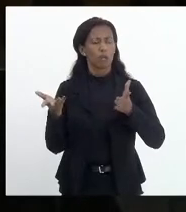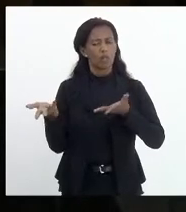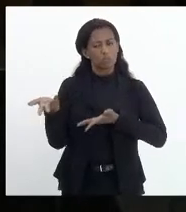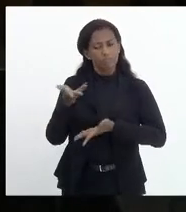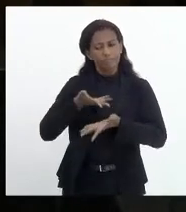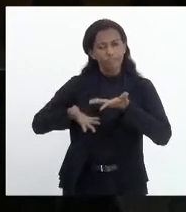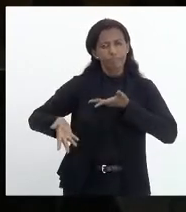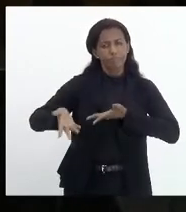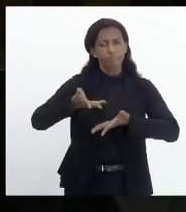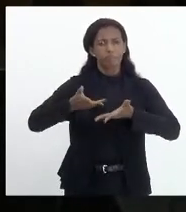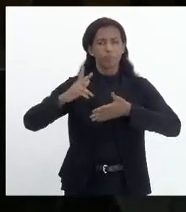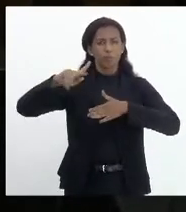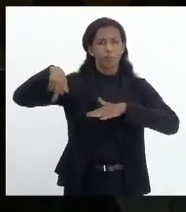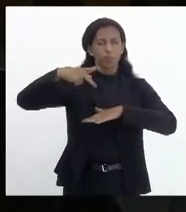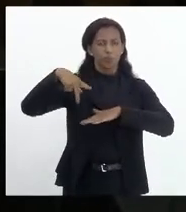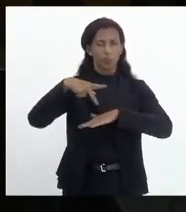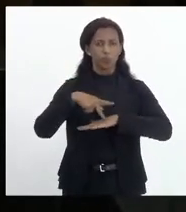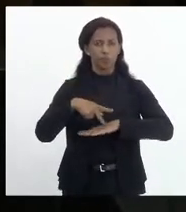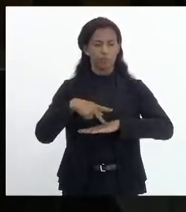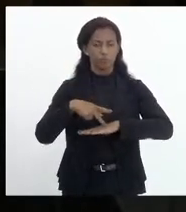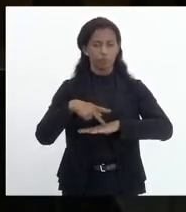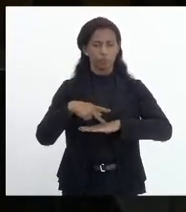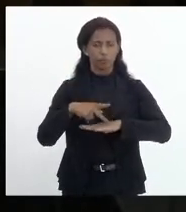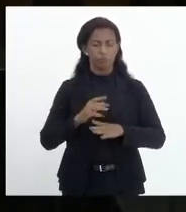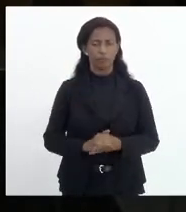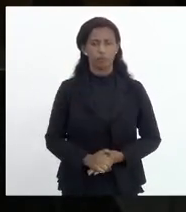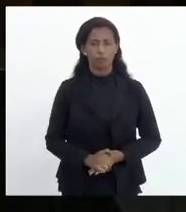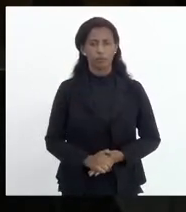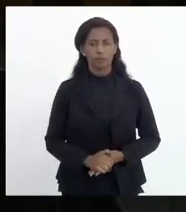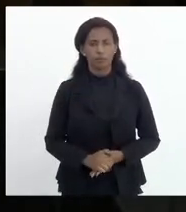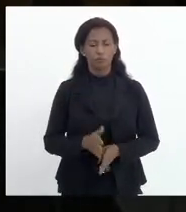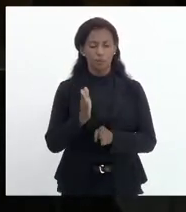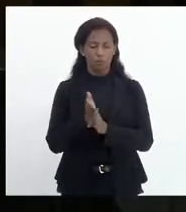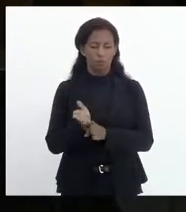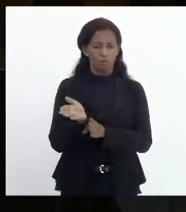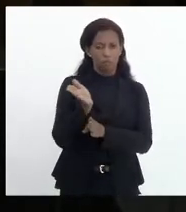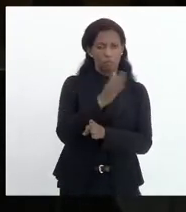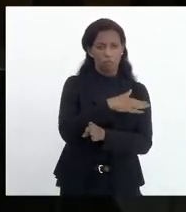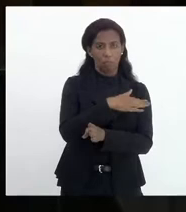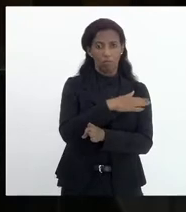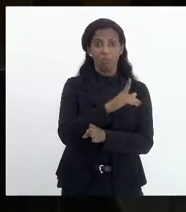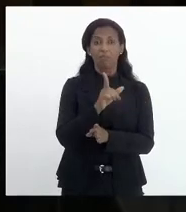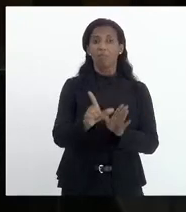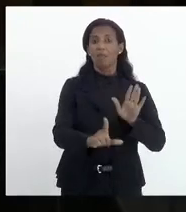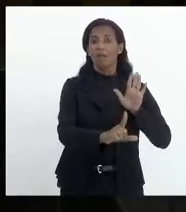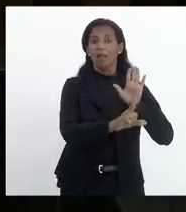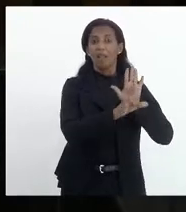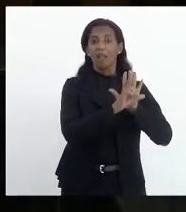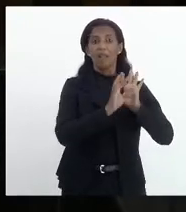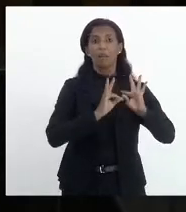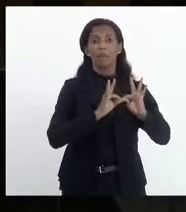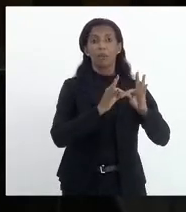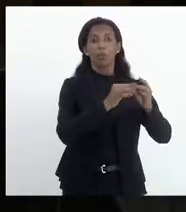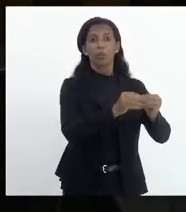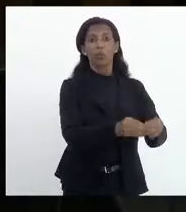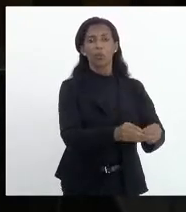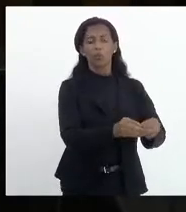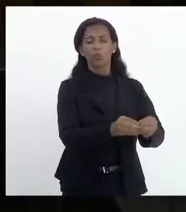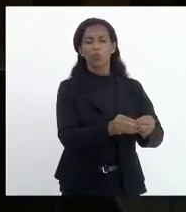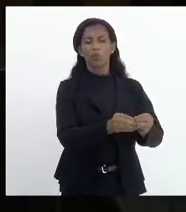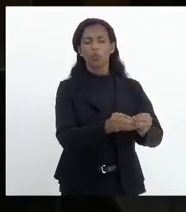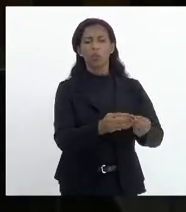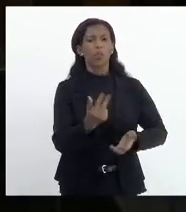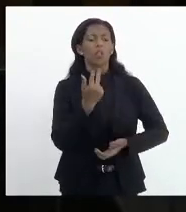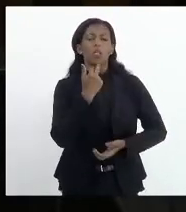partilhamos como nação o gelado está lei a lei é para todos e não